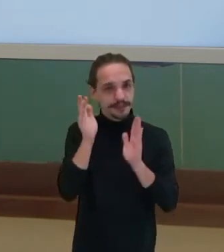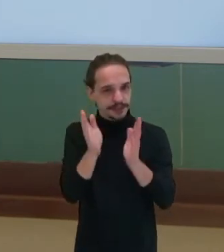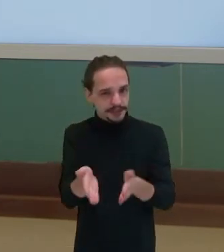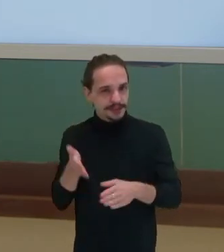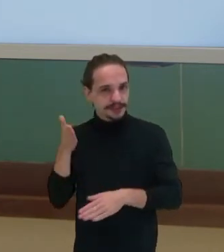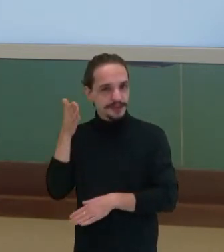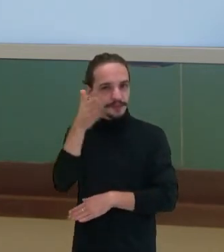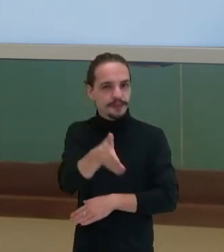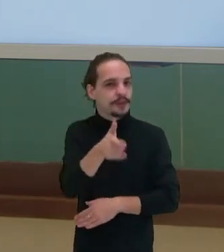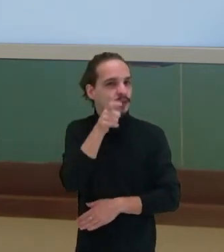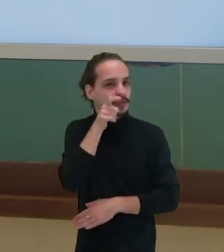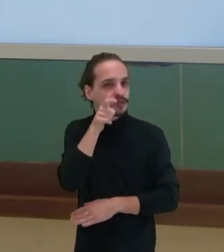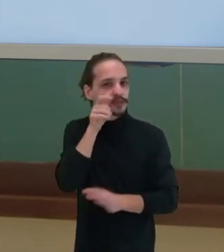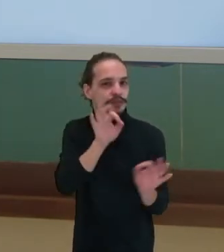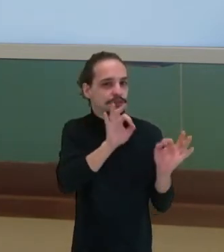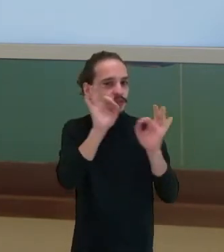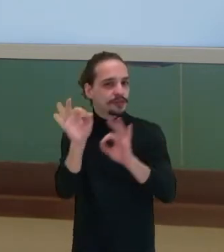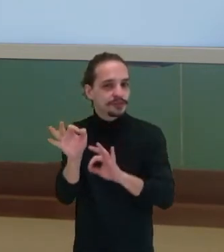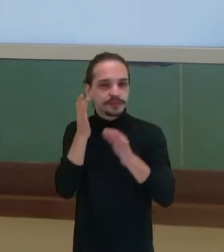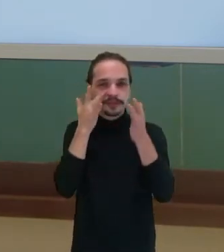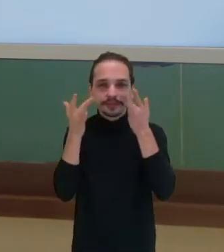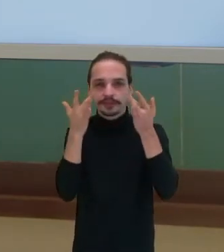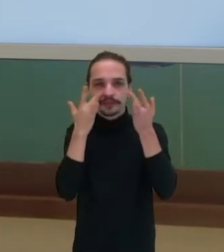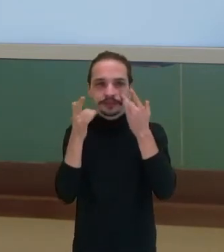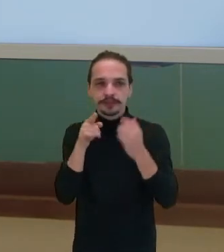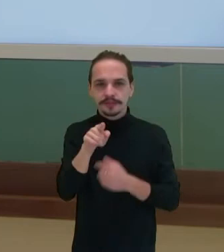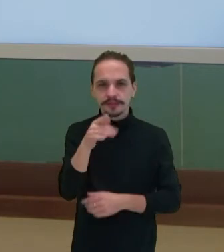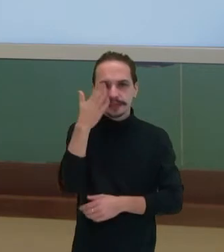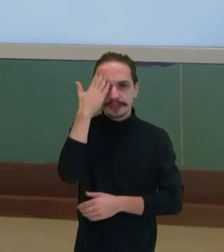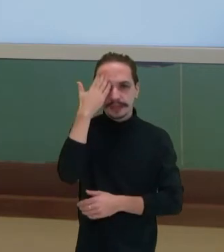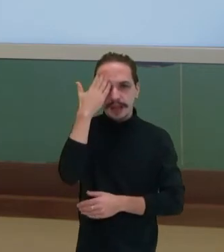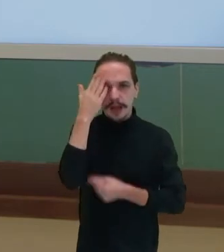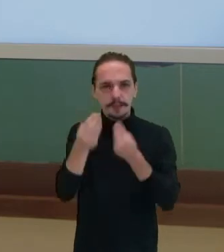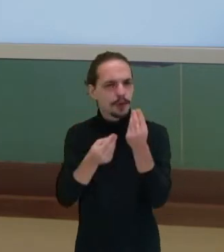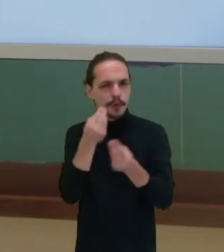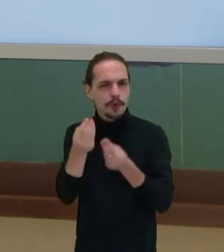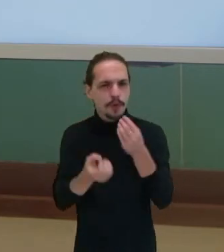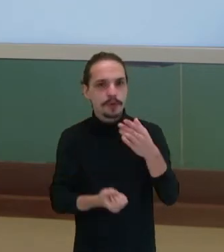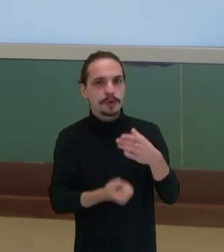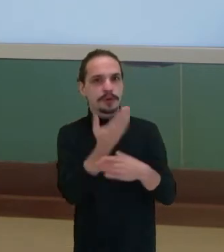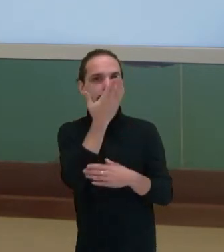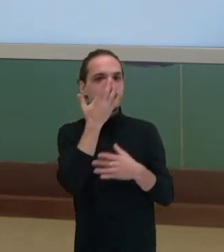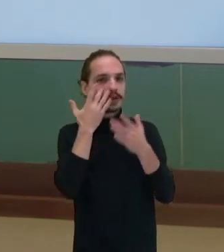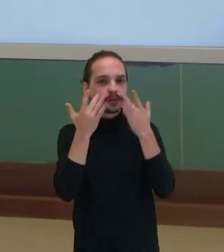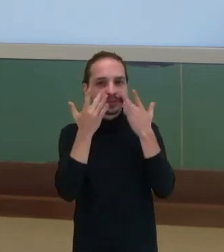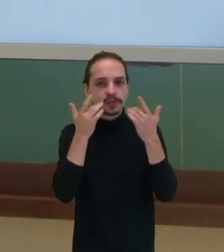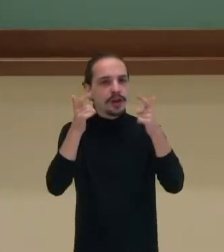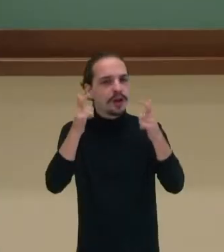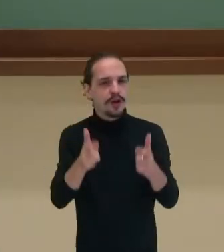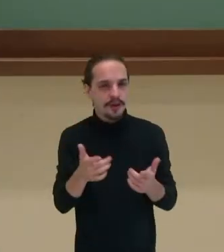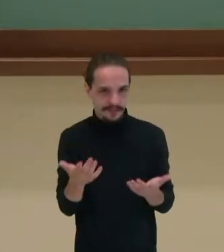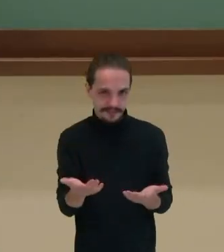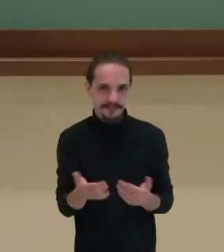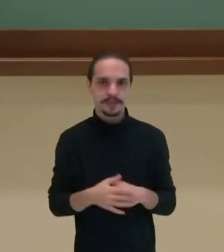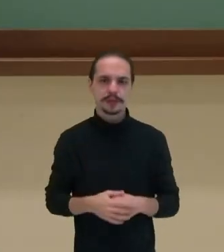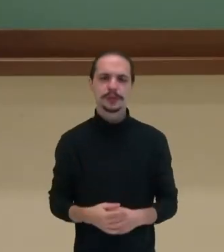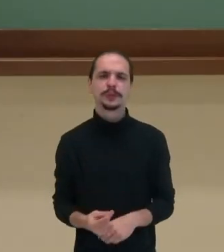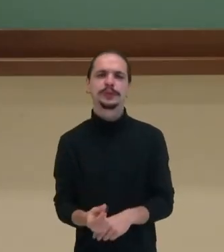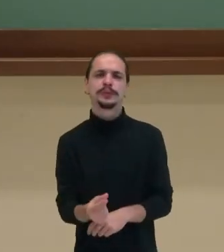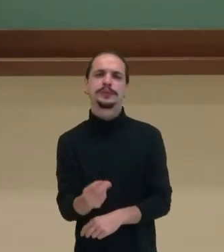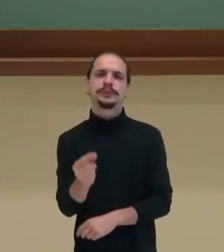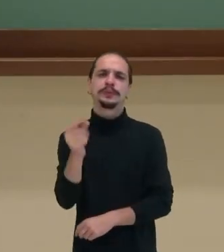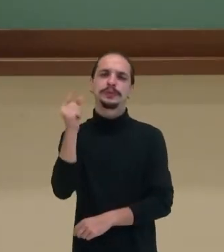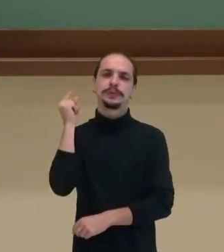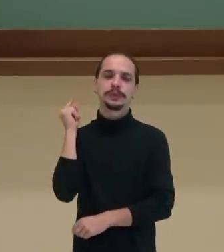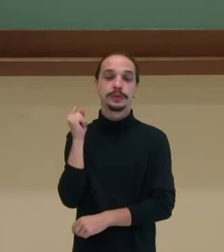teatro? Já assistiu uma apresentação? Né? Sabe quando e como surgiu o teatro? Há muito tempo, né? A